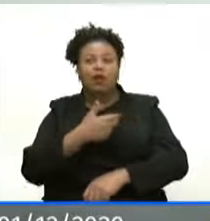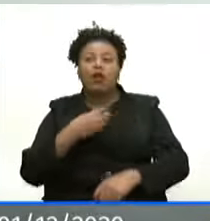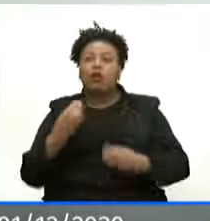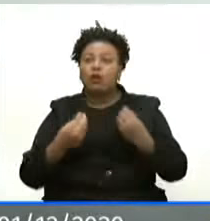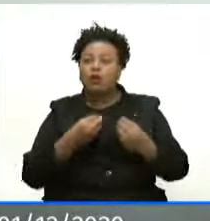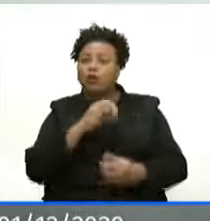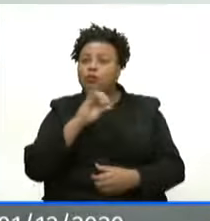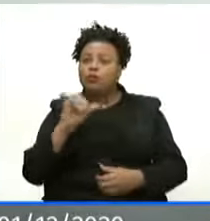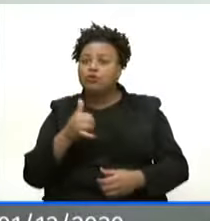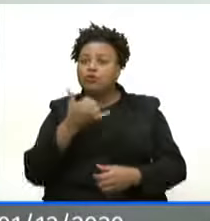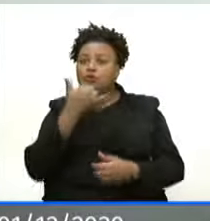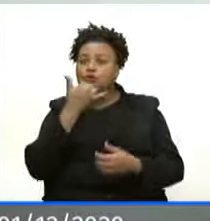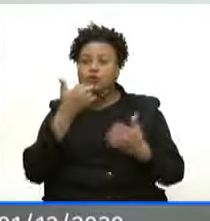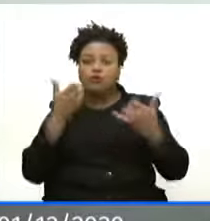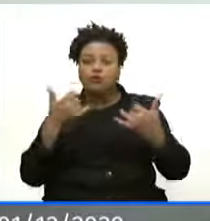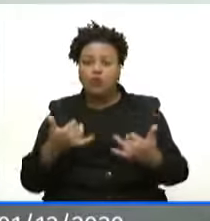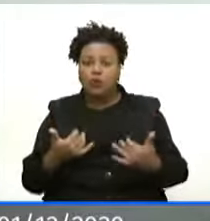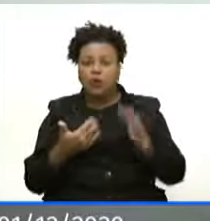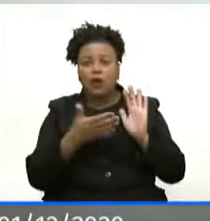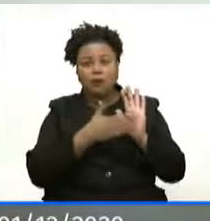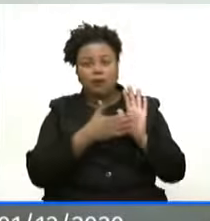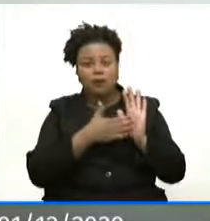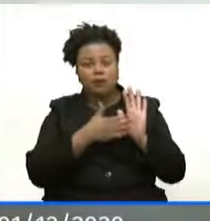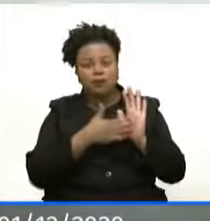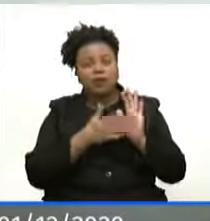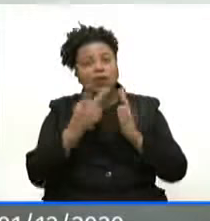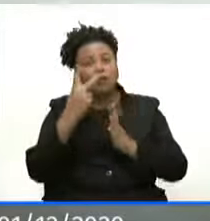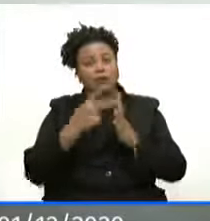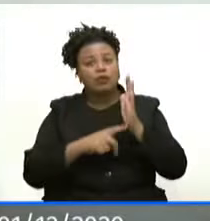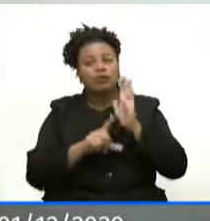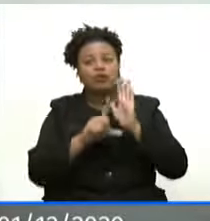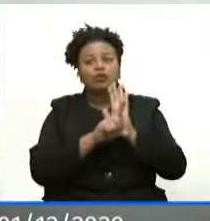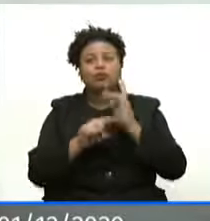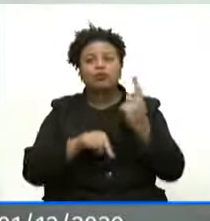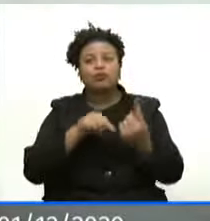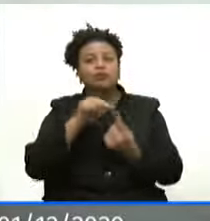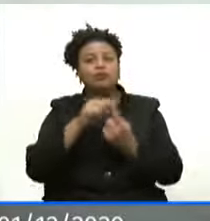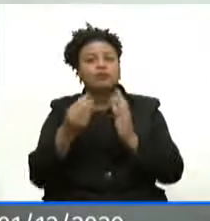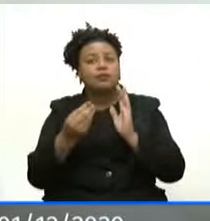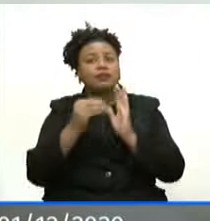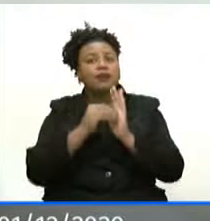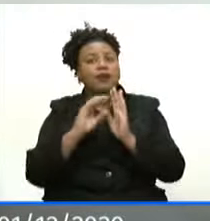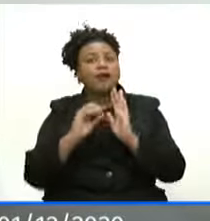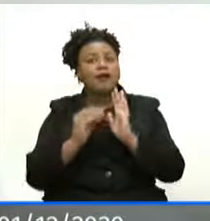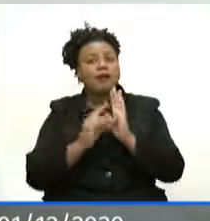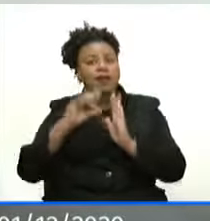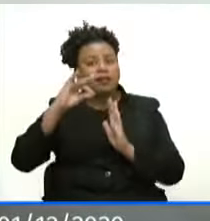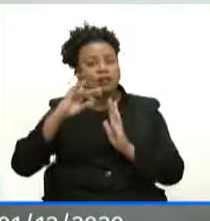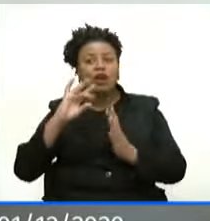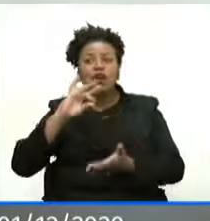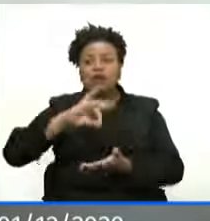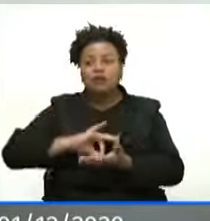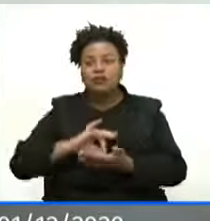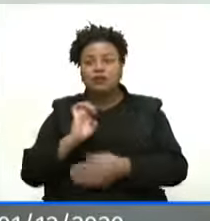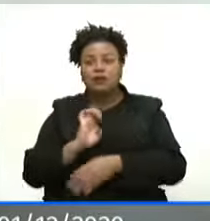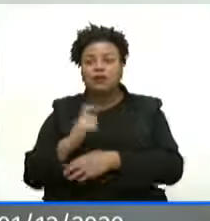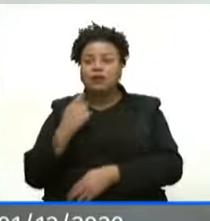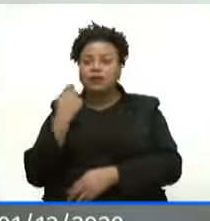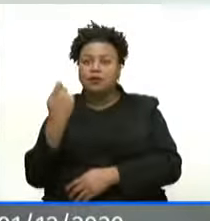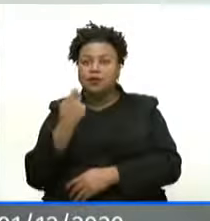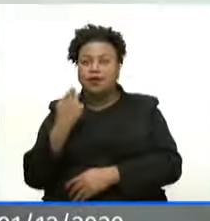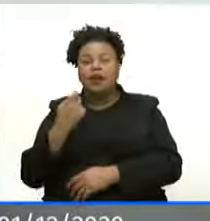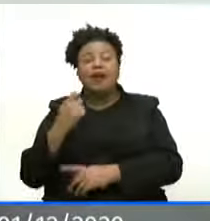Conforme justificou o proponente, o projeto de lei visa incluir no calendário oficial do Estado do Rio Grande do Sul a